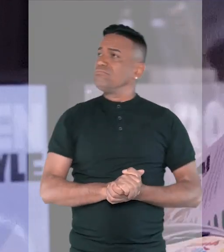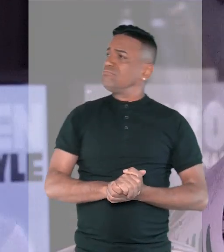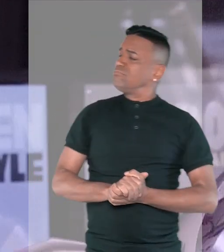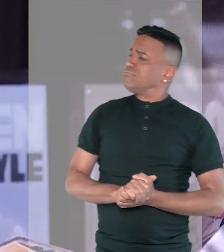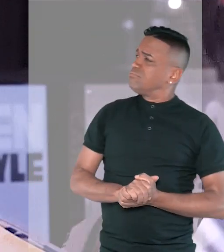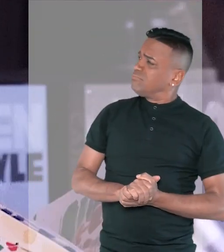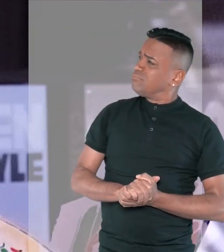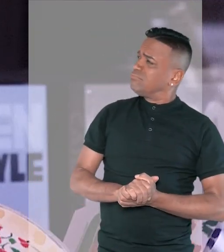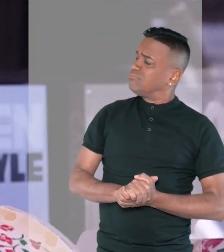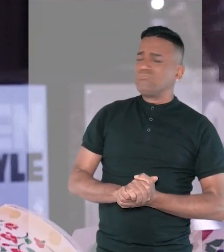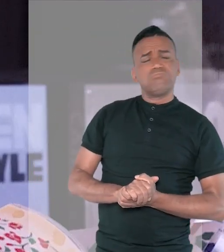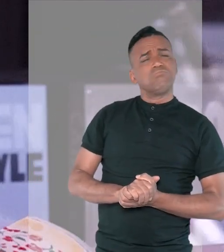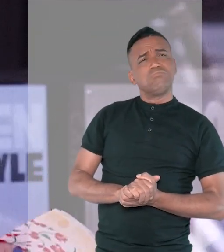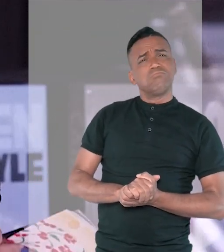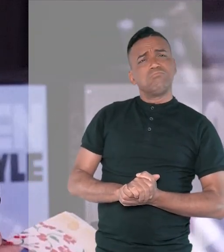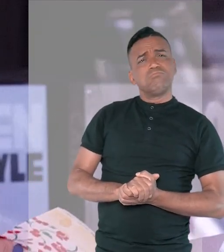Perguntei.